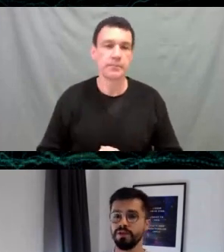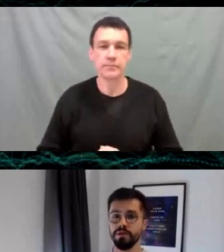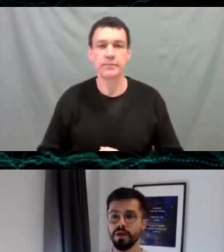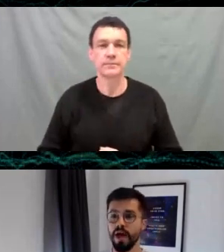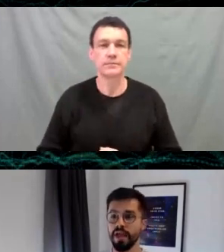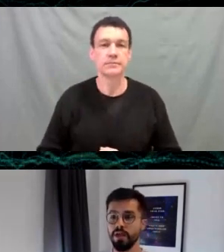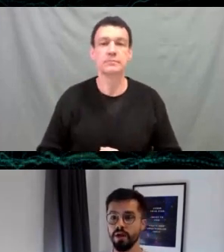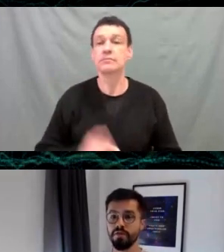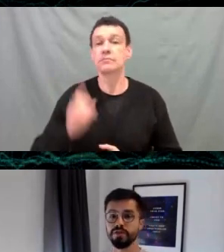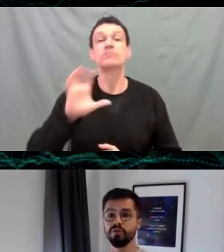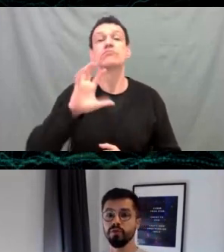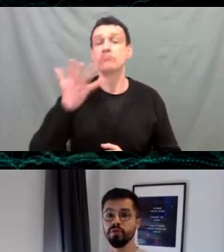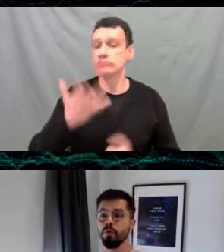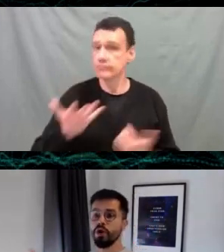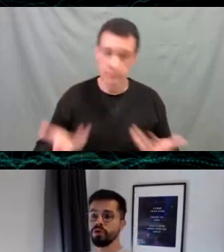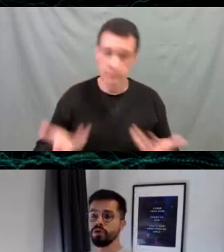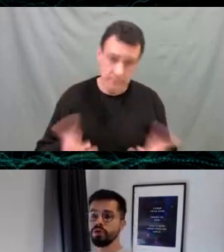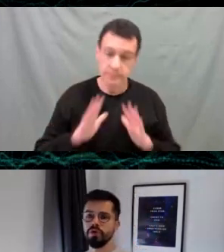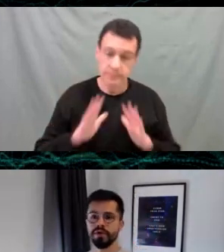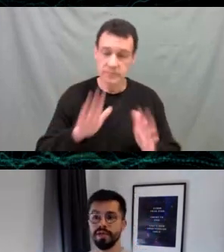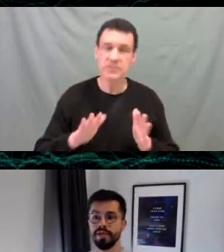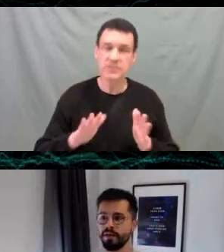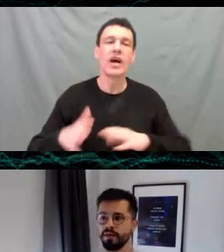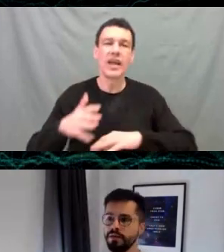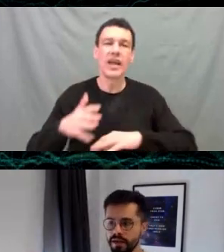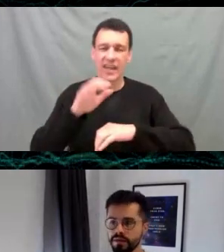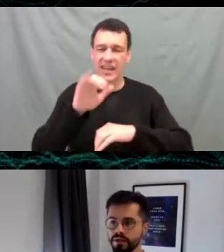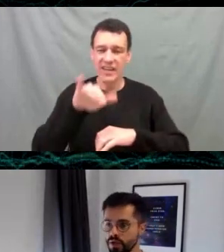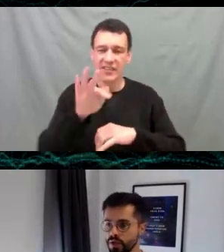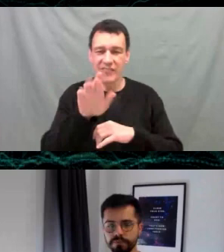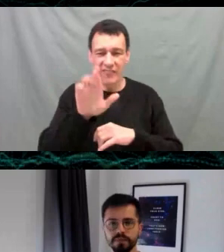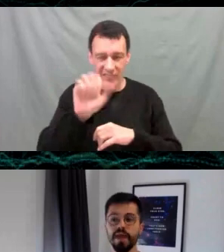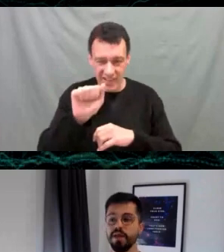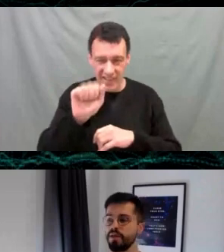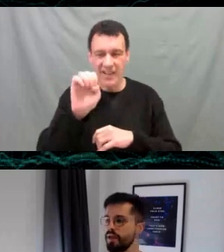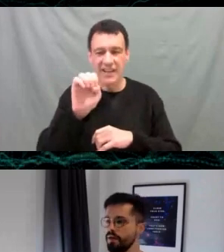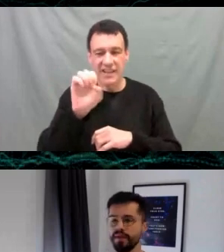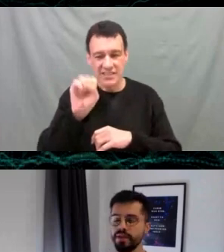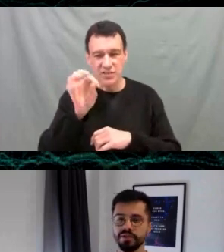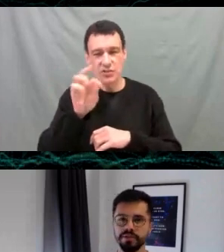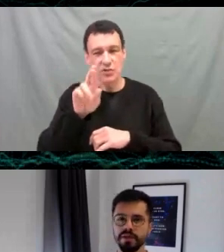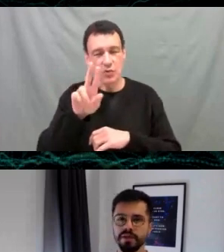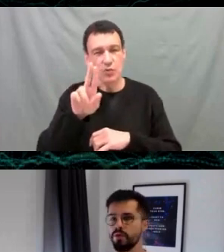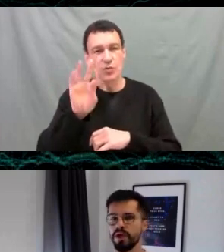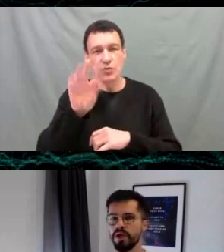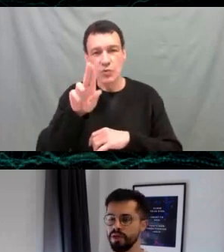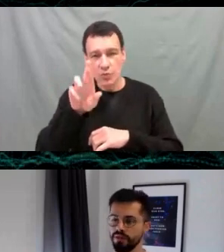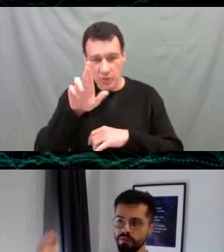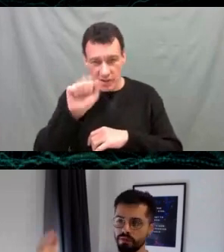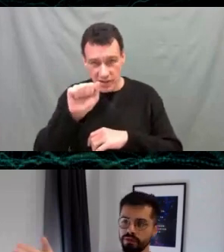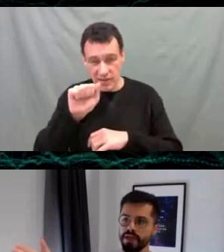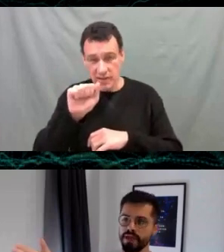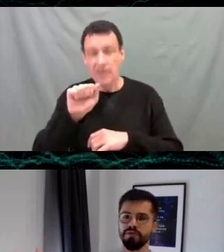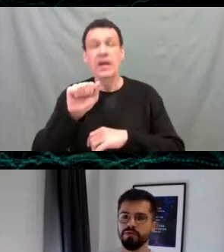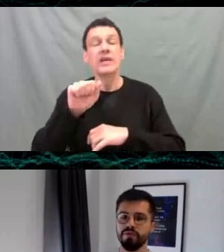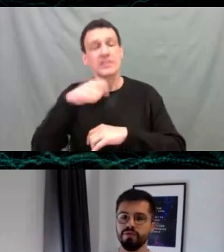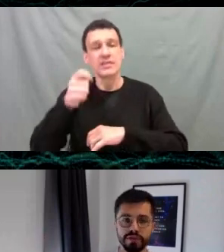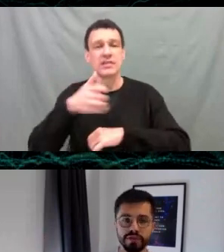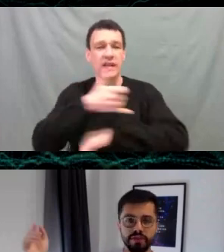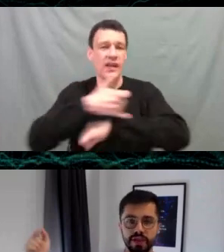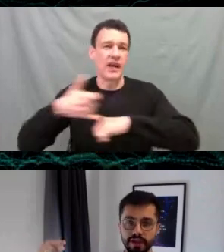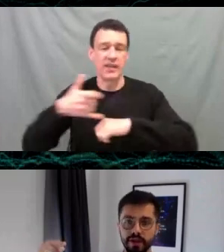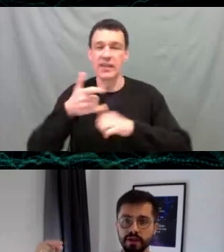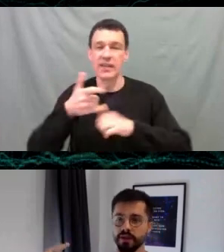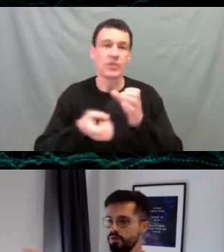e o que aconteceu aí a infraestrutura como código chegou iate né chegou e aí que que é o que que é isso como que é bonito não é bonita